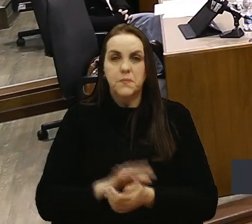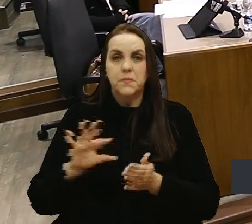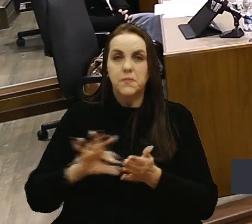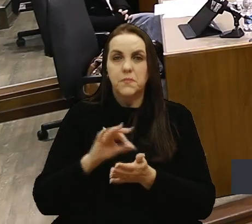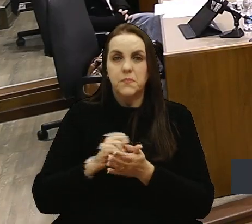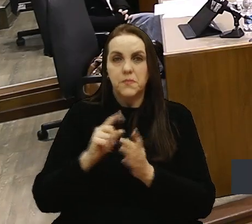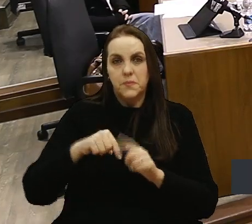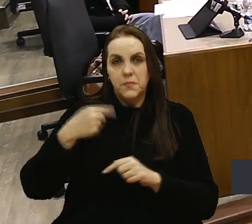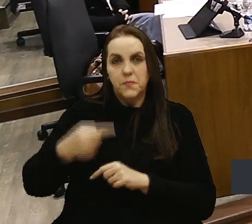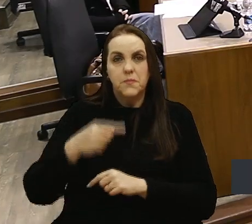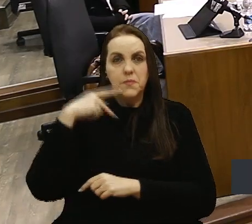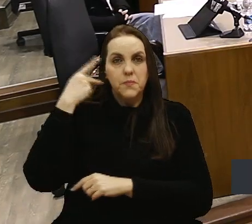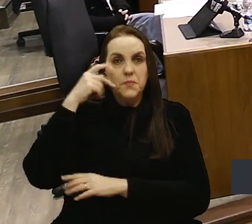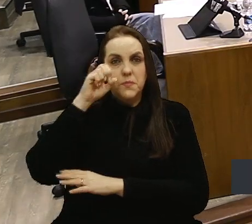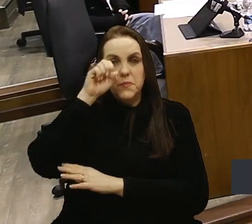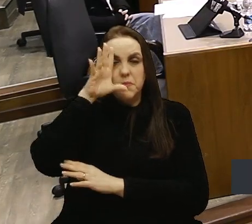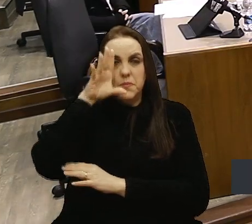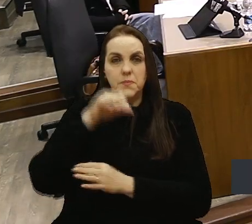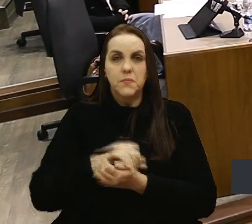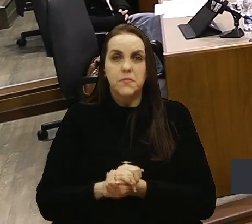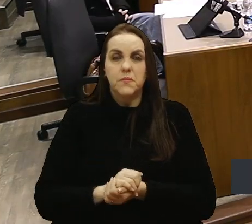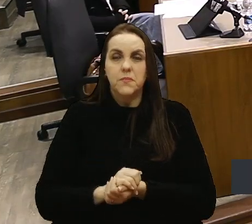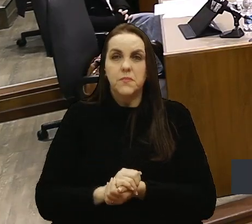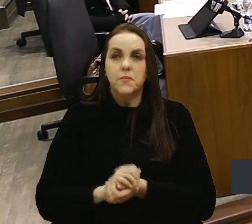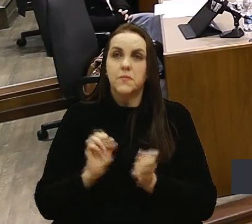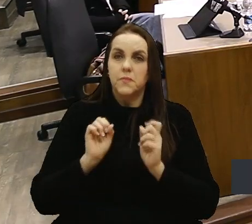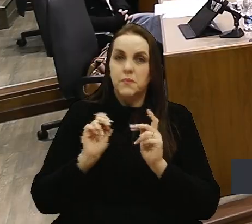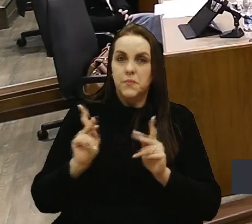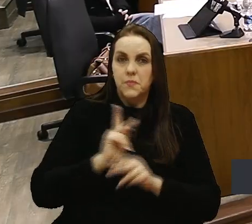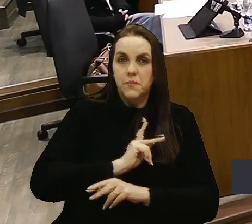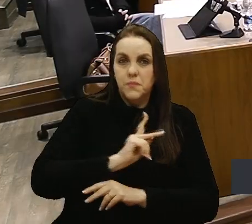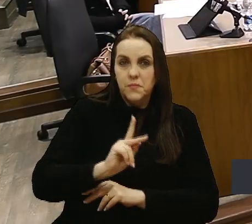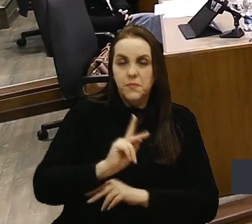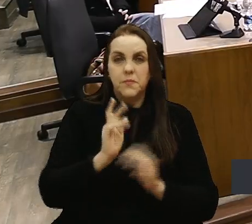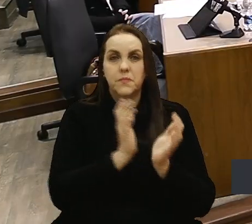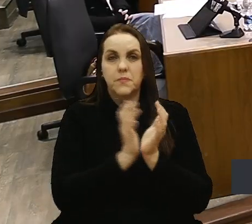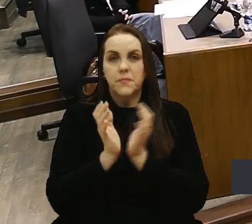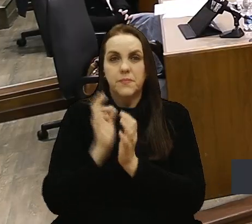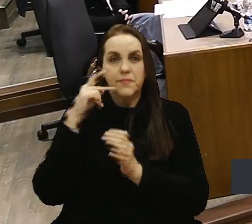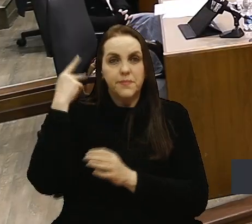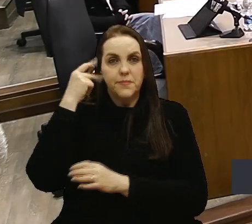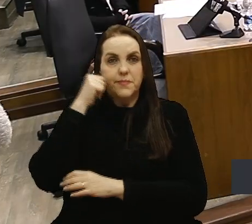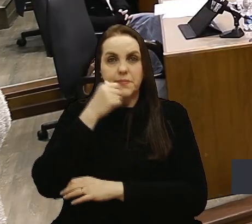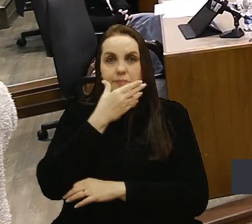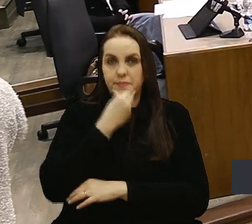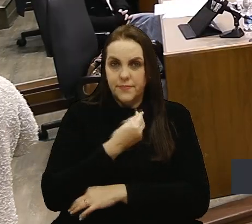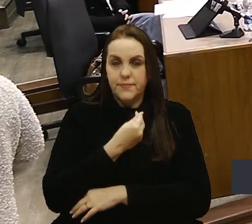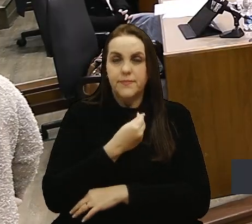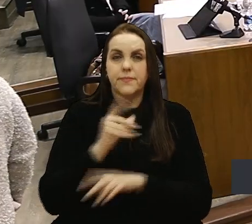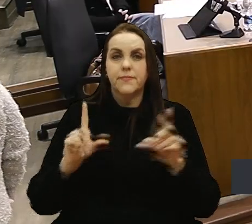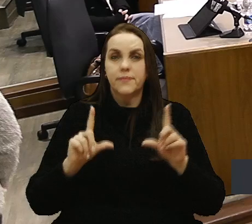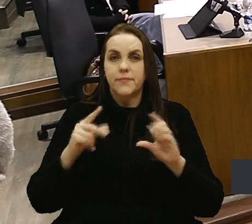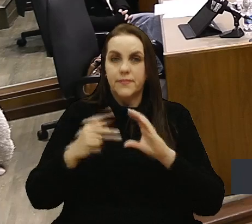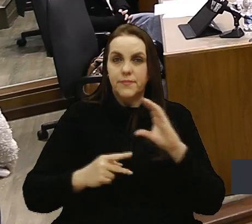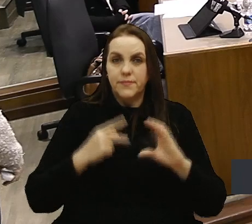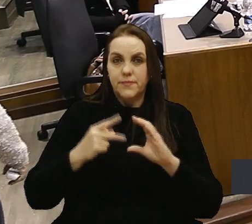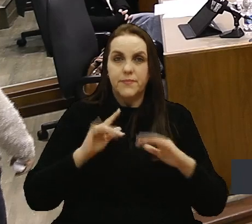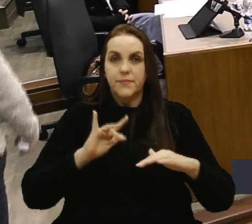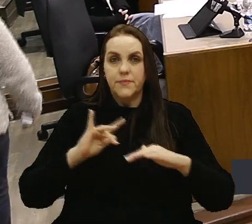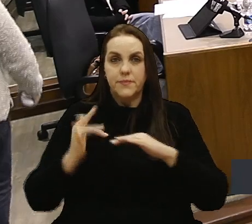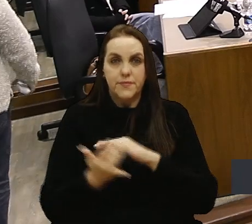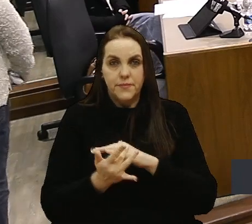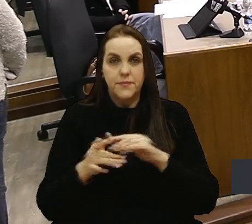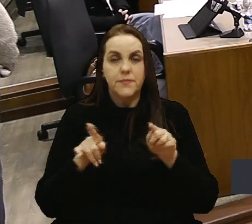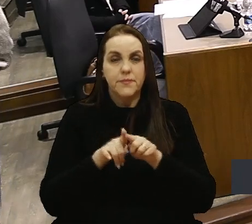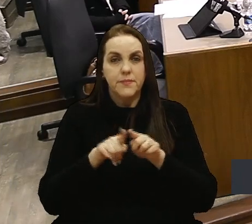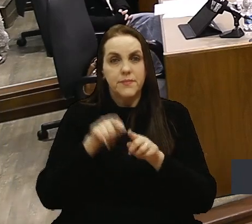Fiuza. Pois não, senhor presidente, senhoras e senhores vereadores, aqueles que nos acompanham pela TV Câmara, pelas nossas redes sociais e aqueles